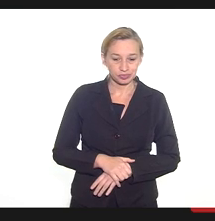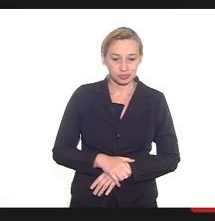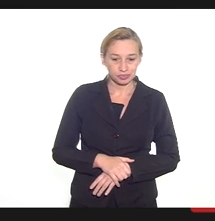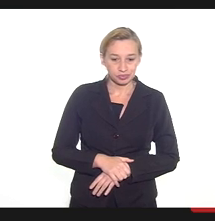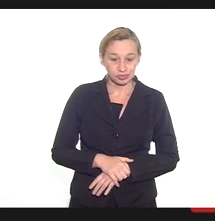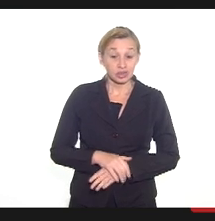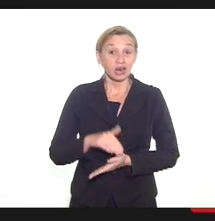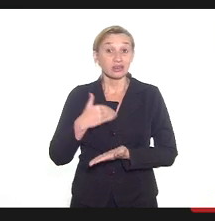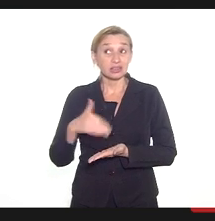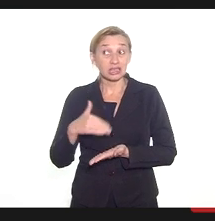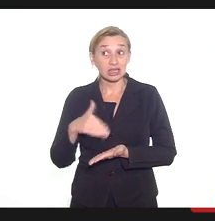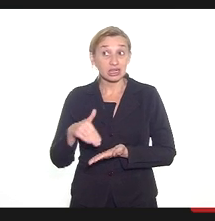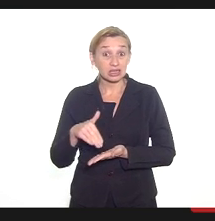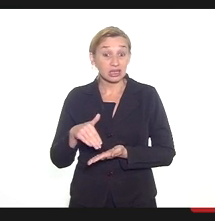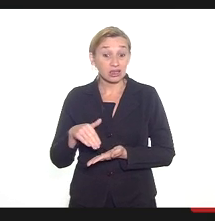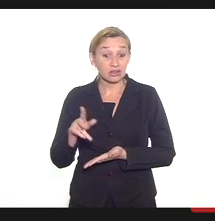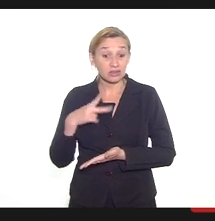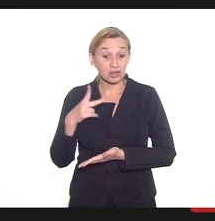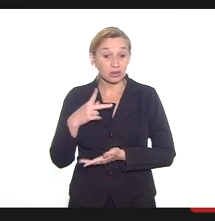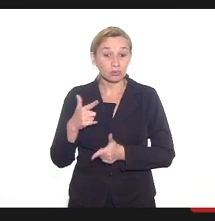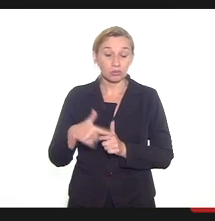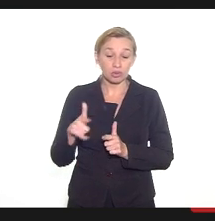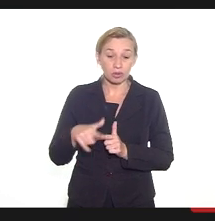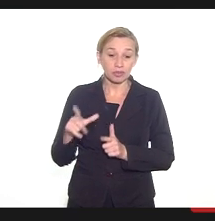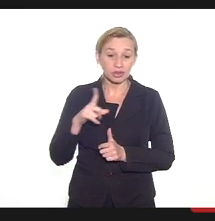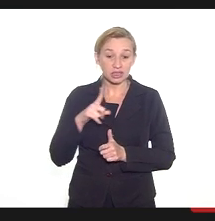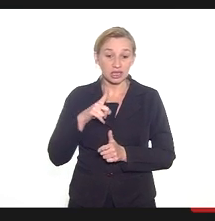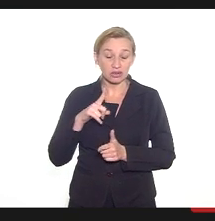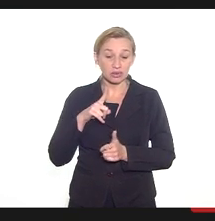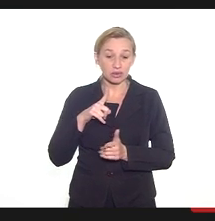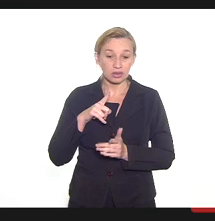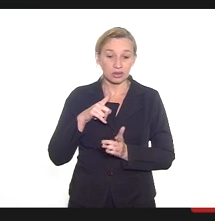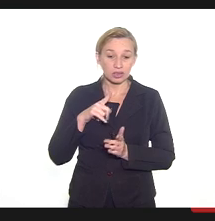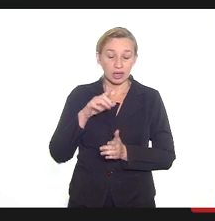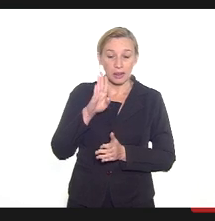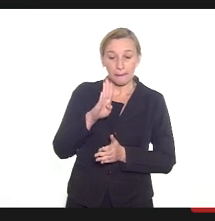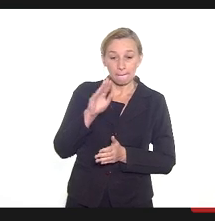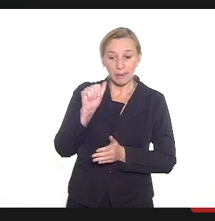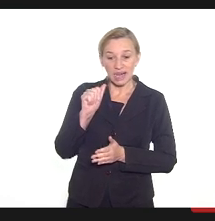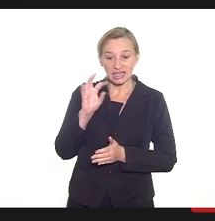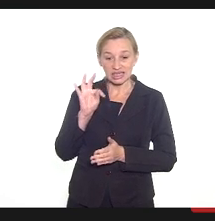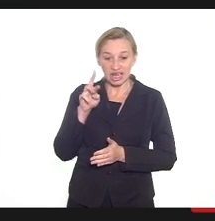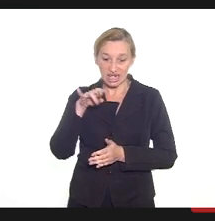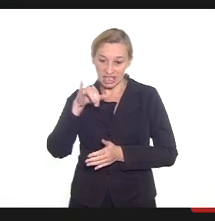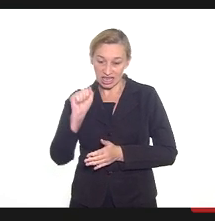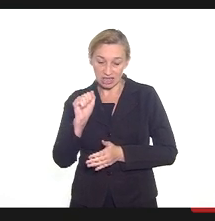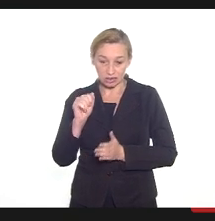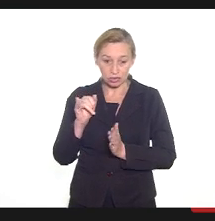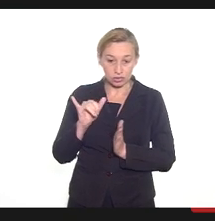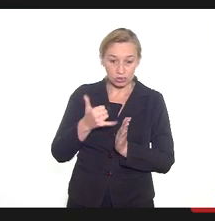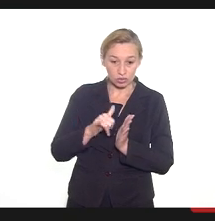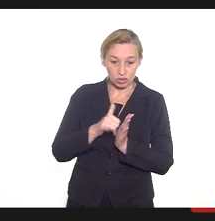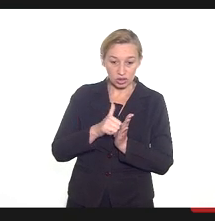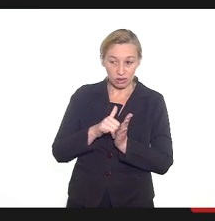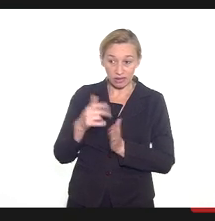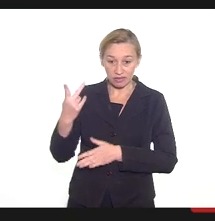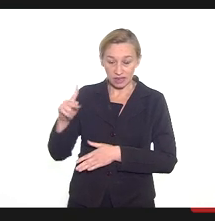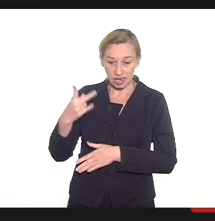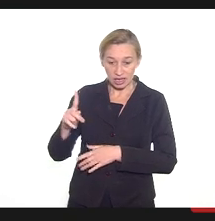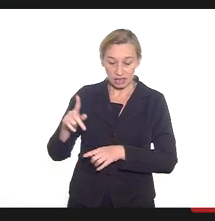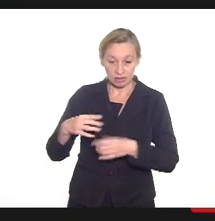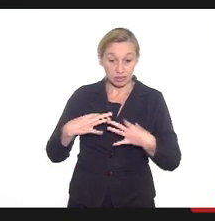A secretária disse que teve esse problema com a bateria do celular dela e ela repassou que se